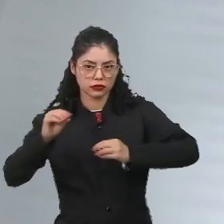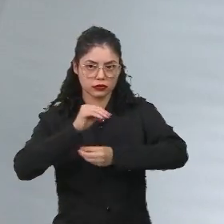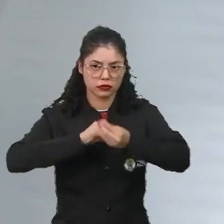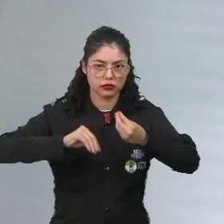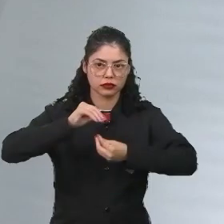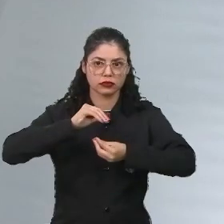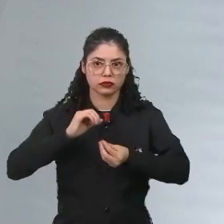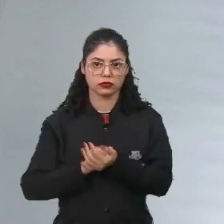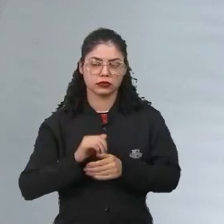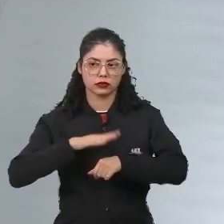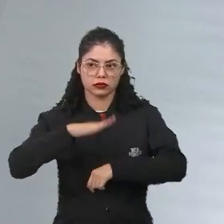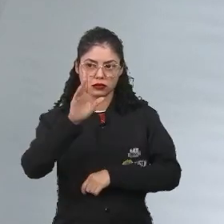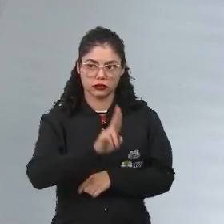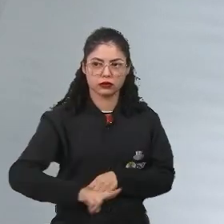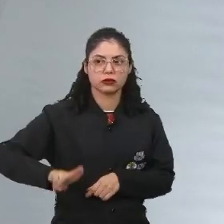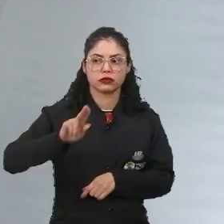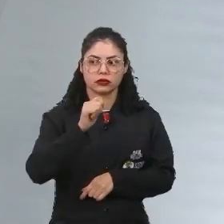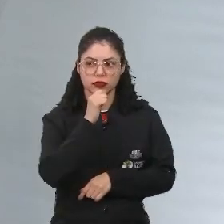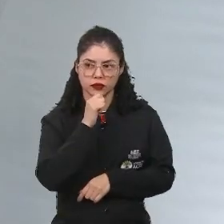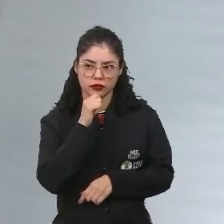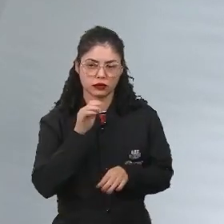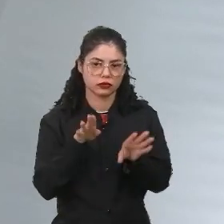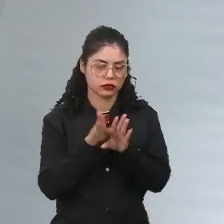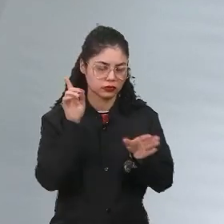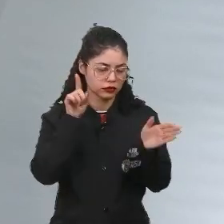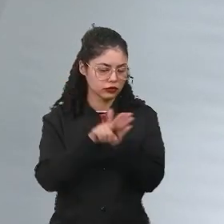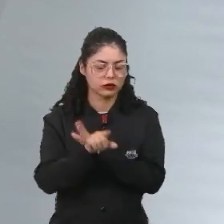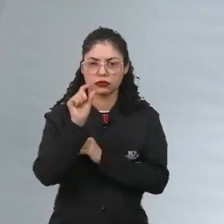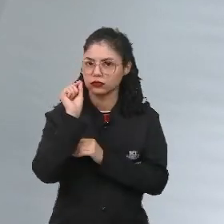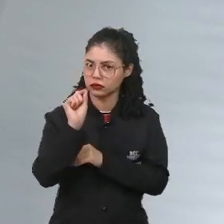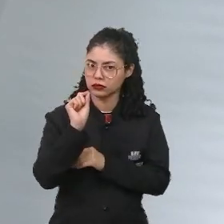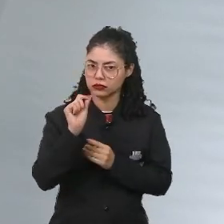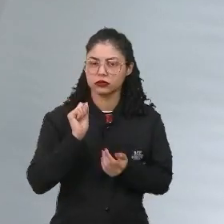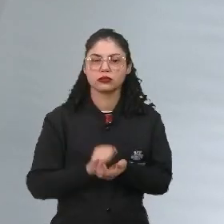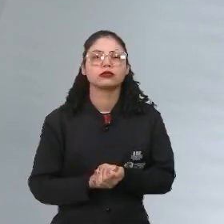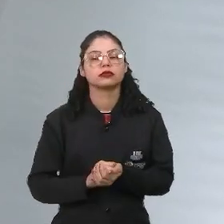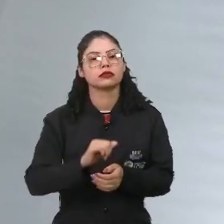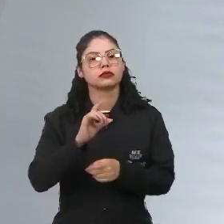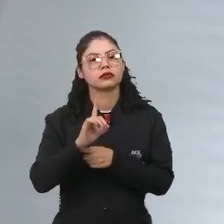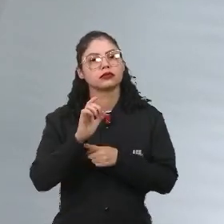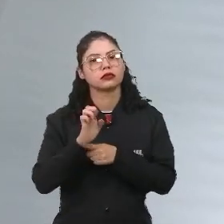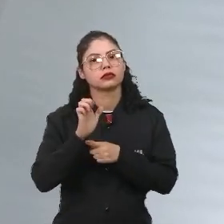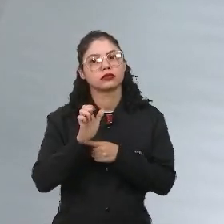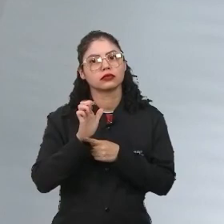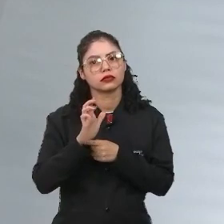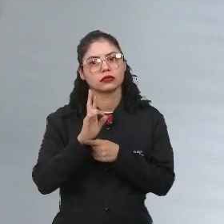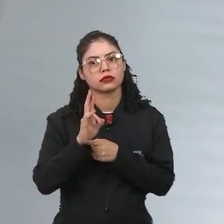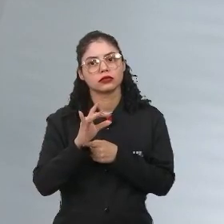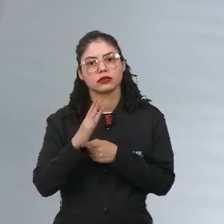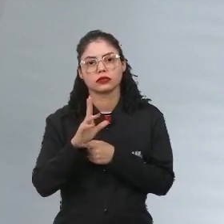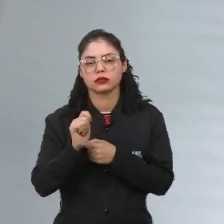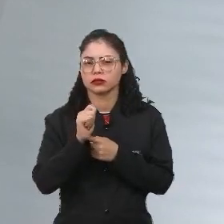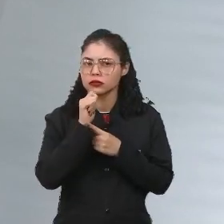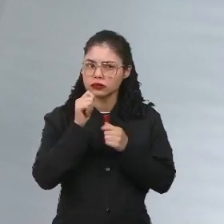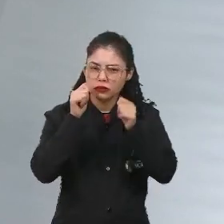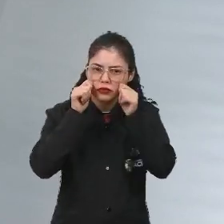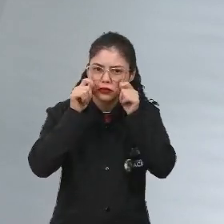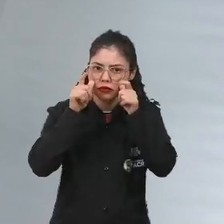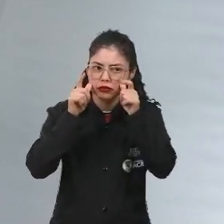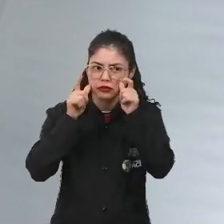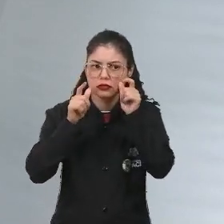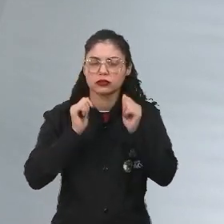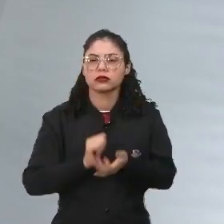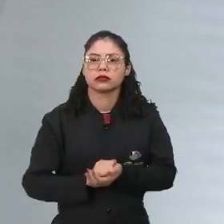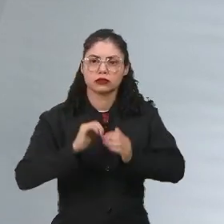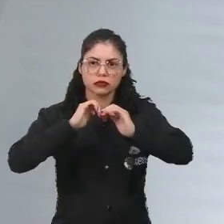misturas bastante utilizado nas questões é a parte de decantação. Então, fique bastante atento a esse